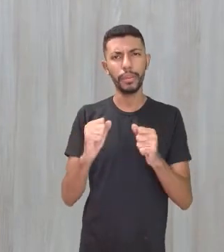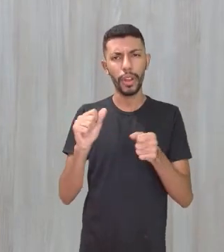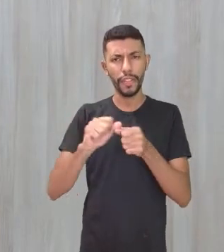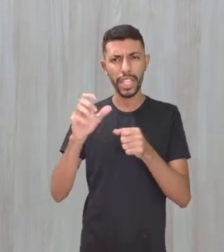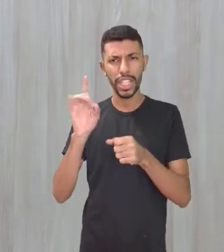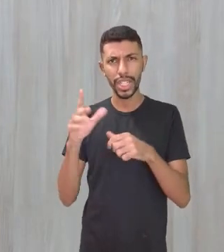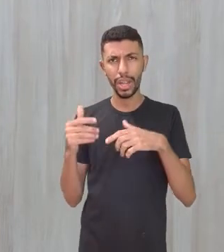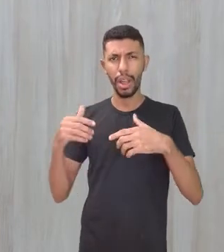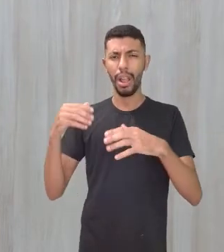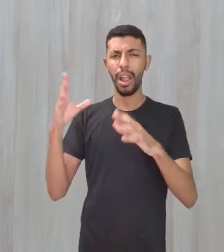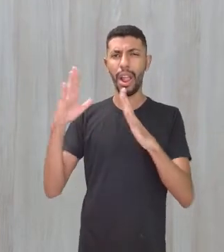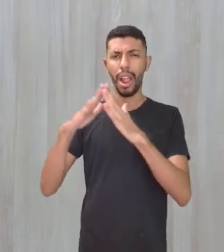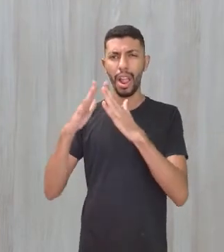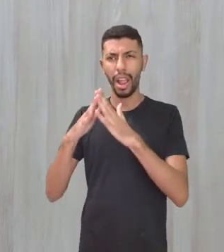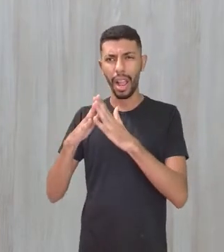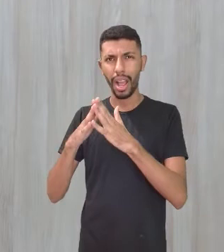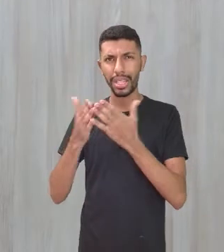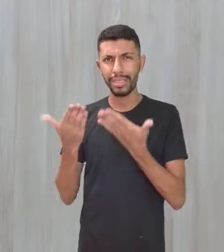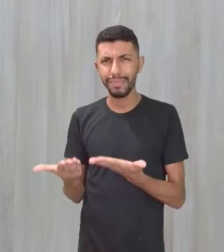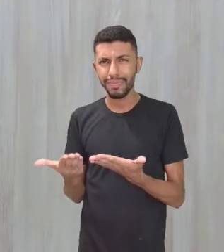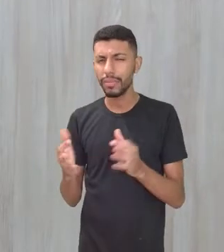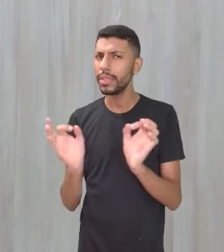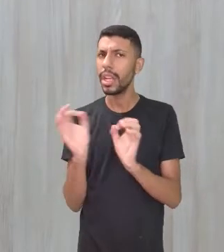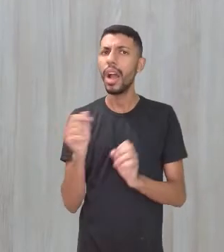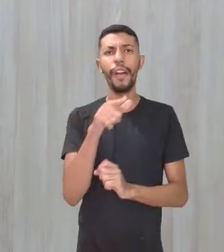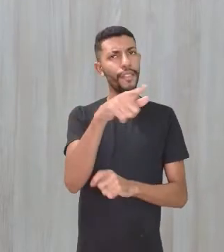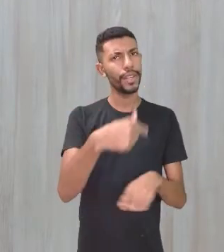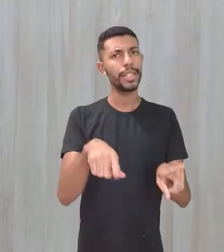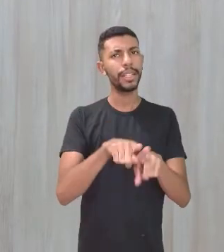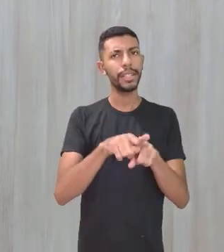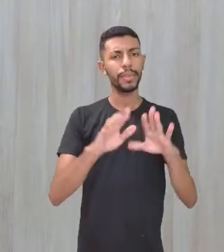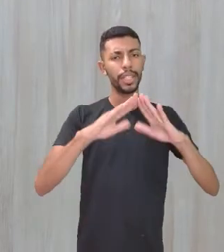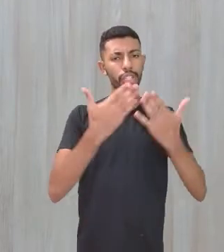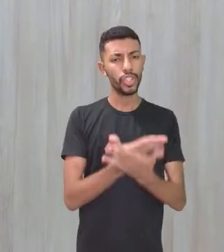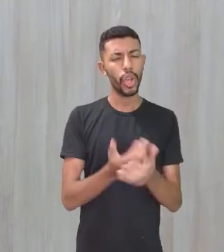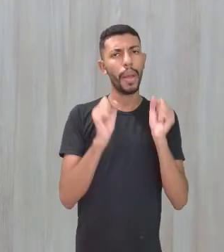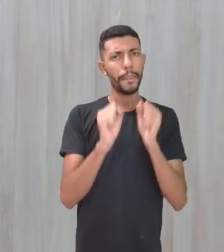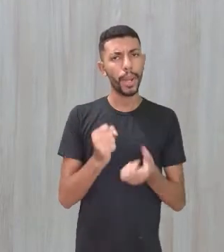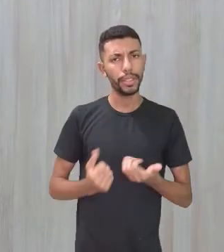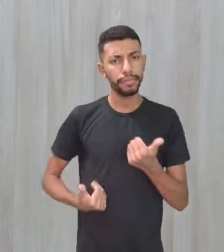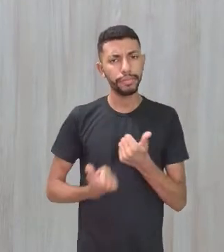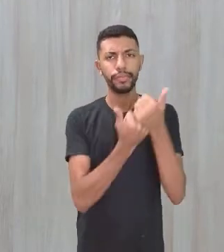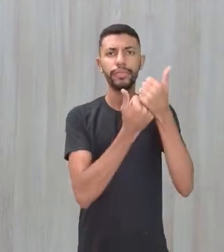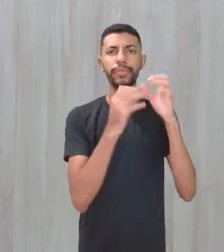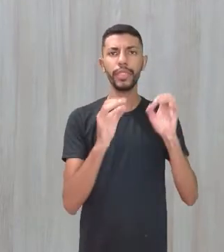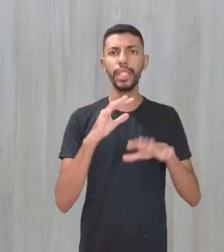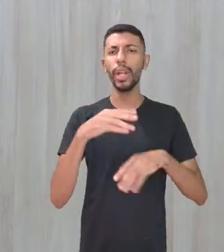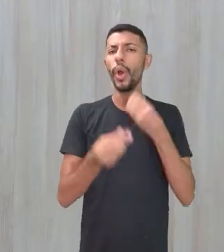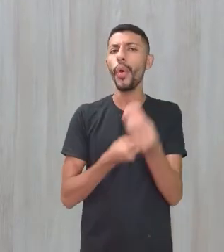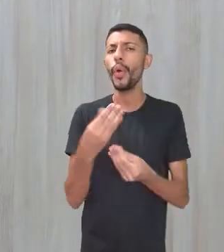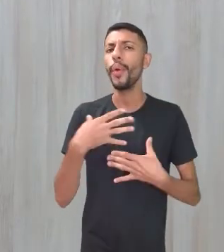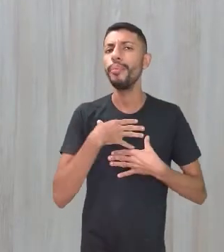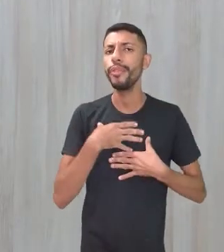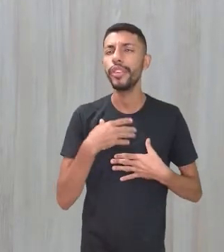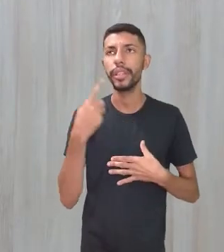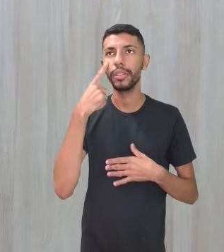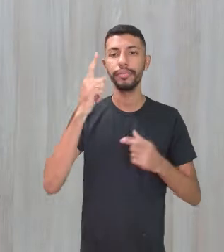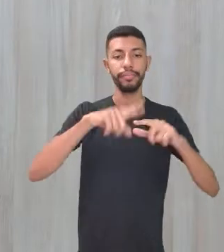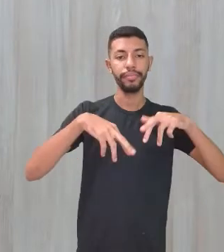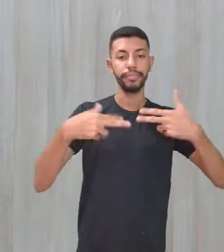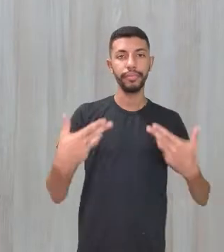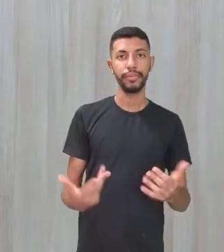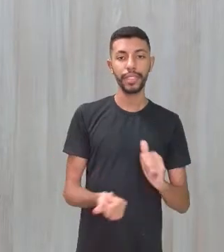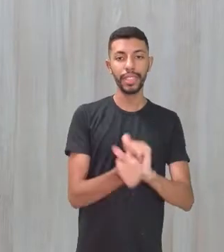casa? Não. Você também pode oferecer isso na escola, nesse atendimento. De que maneira? Com